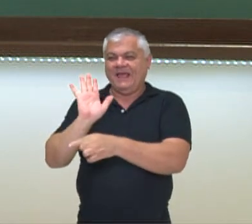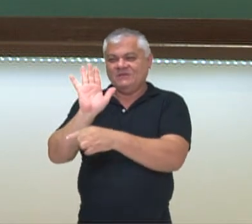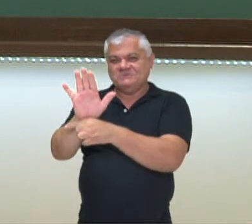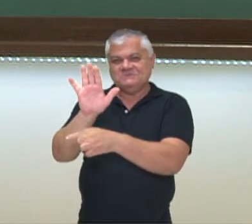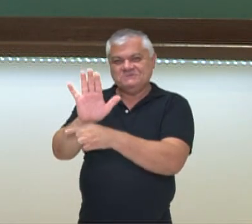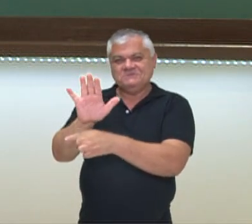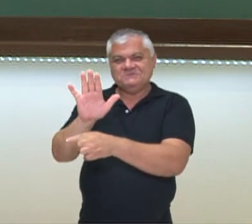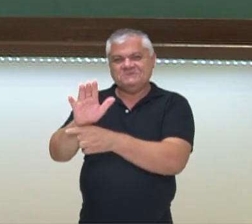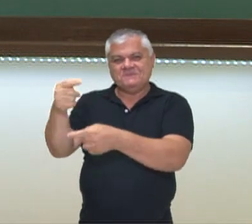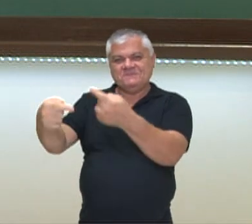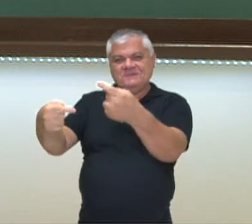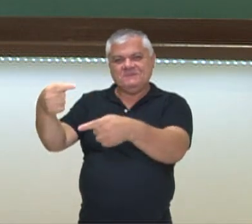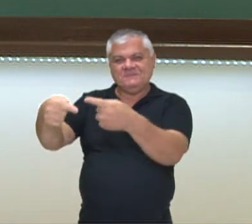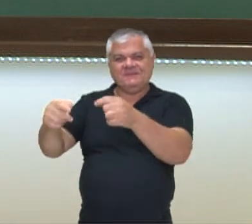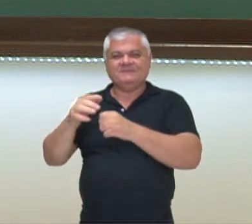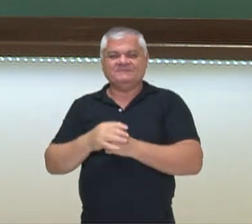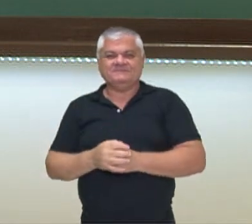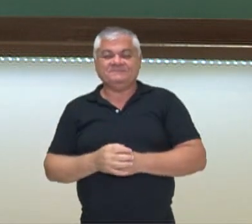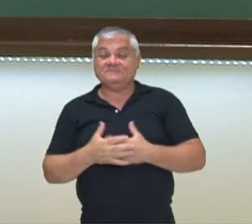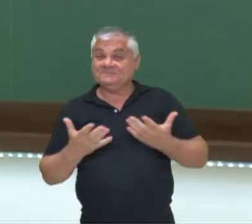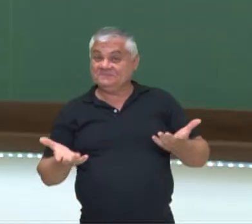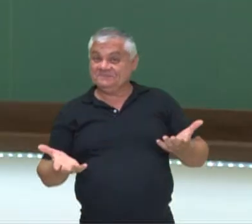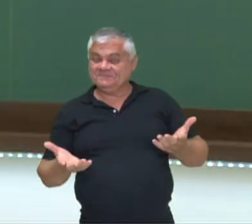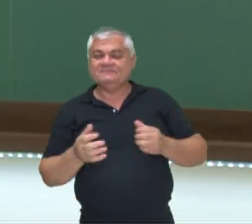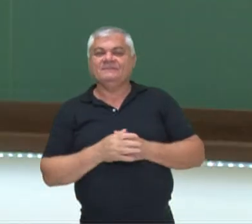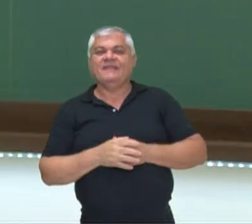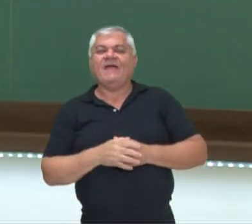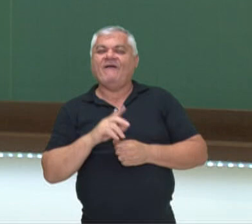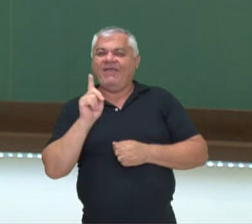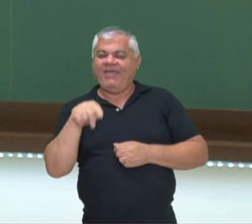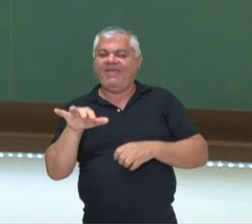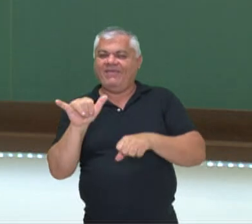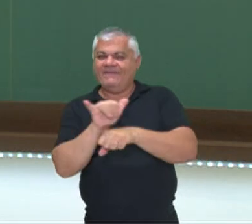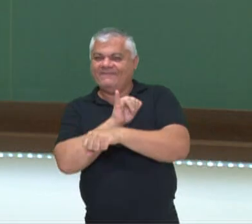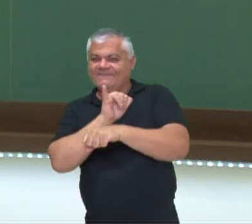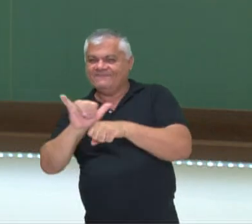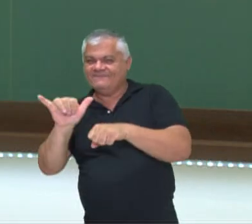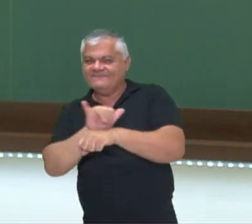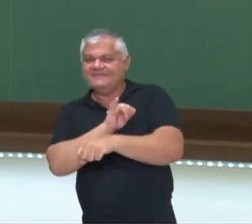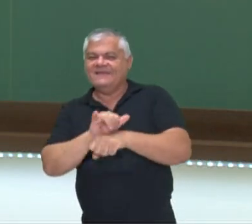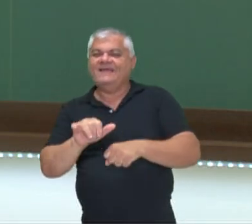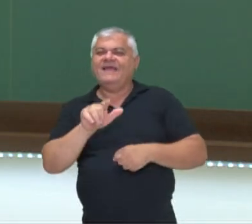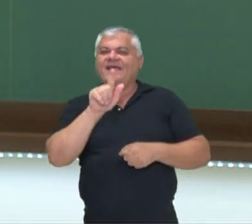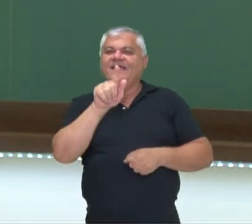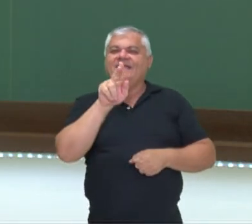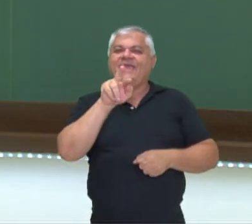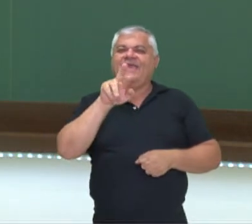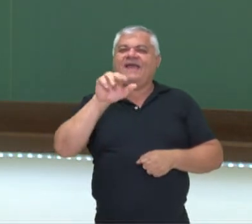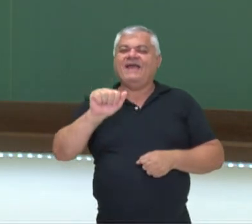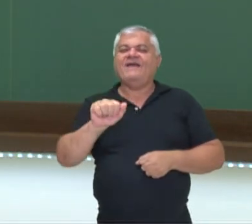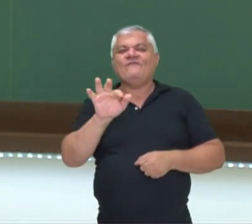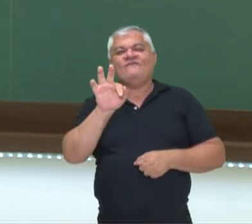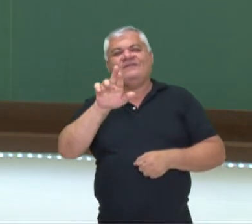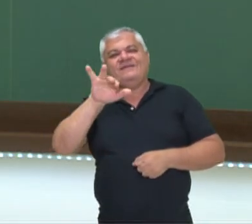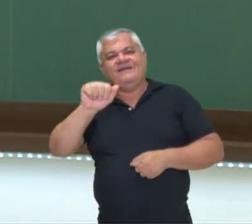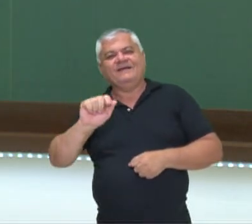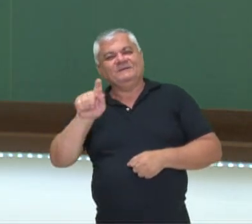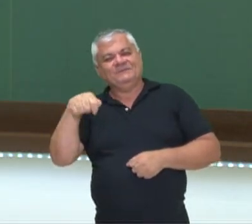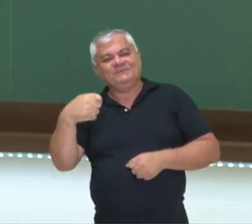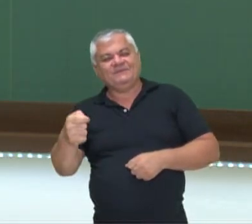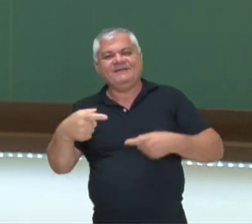na disputa pelo poder. Por isso, essa situação do nome Guerra Fria. Aqui nós temos algumas